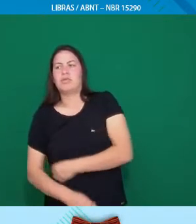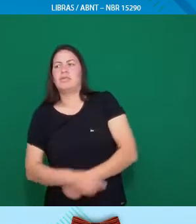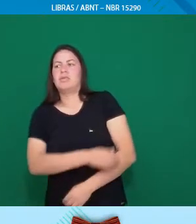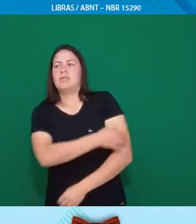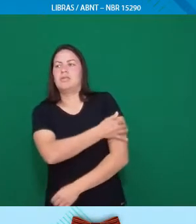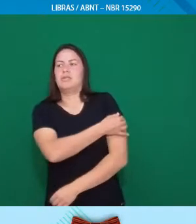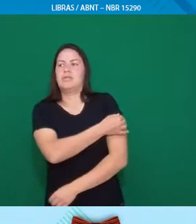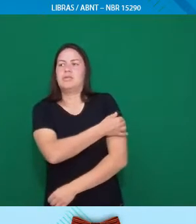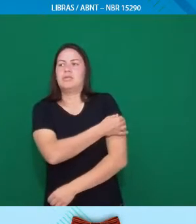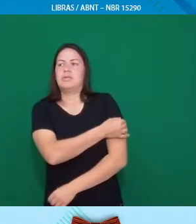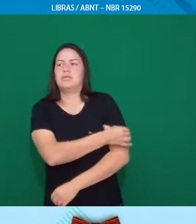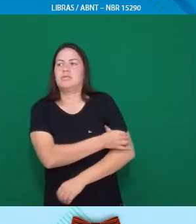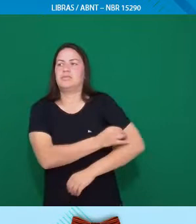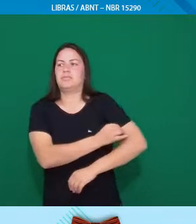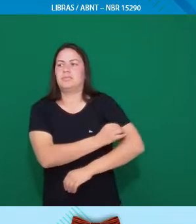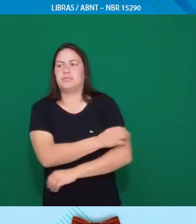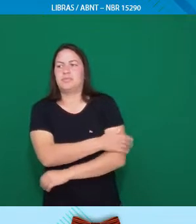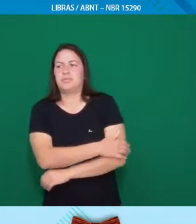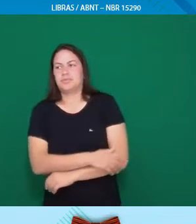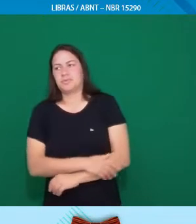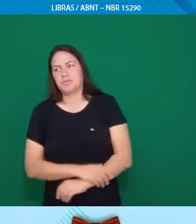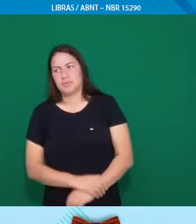e sobretudo